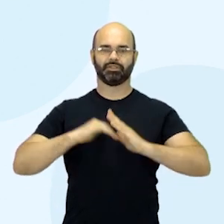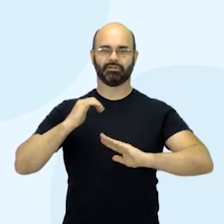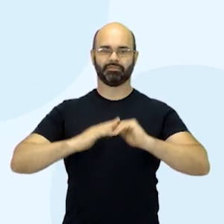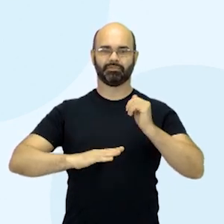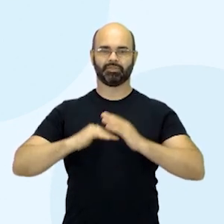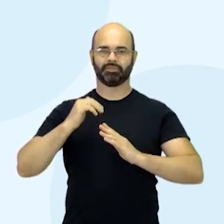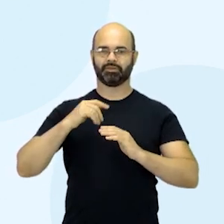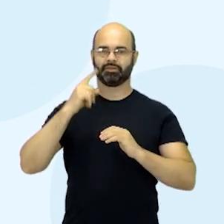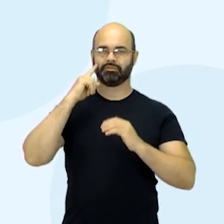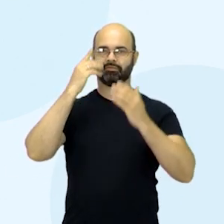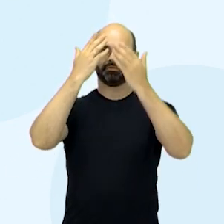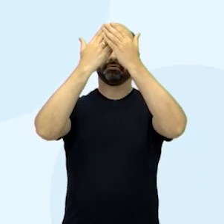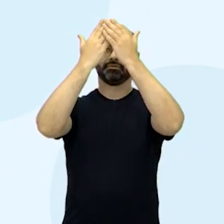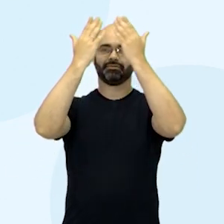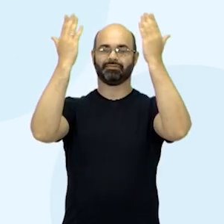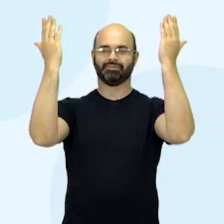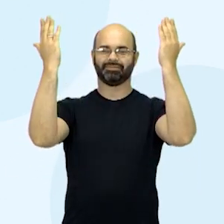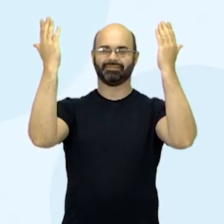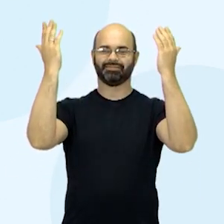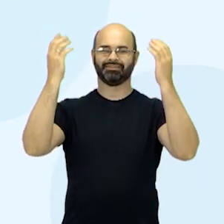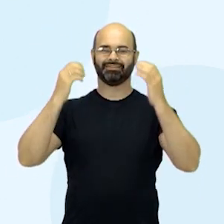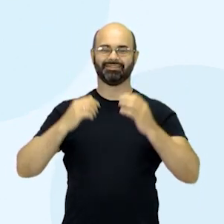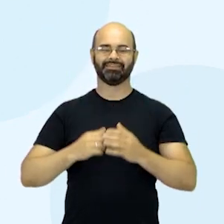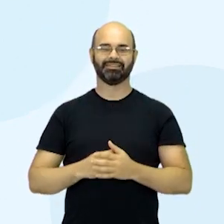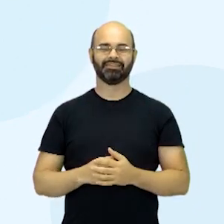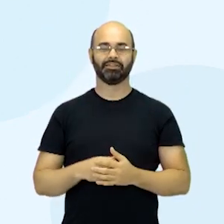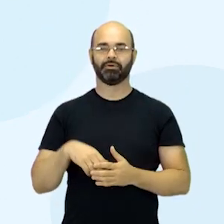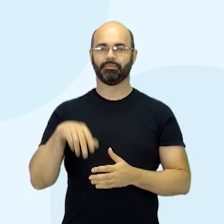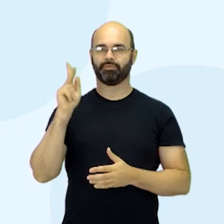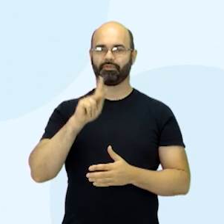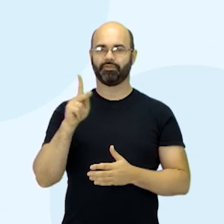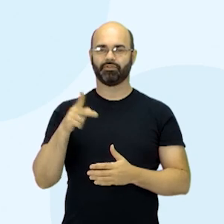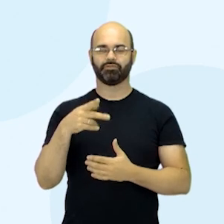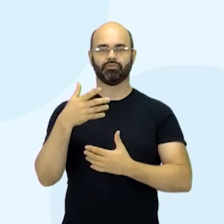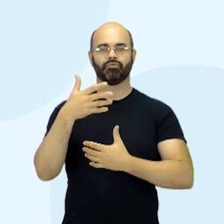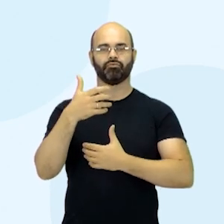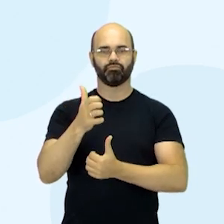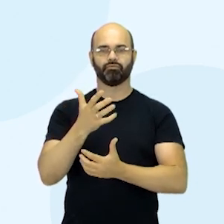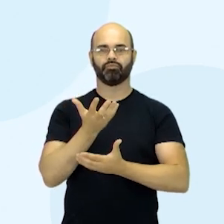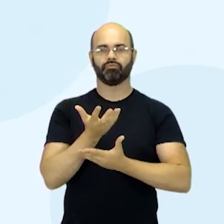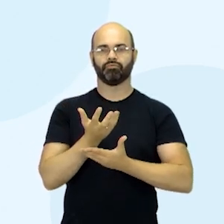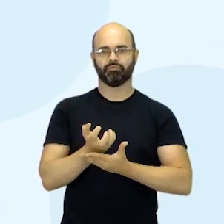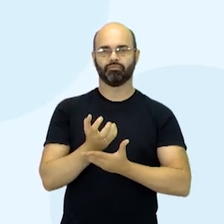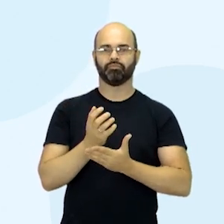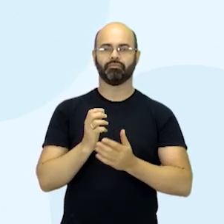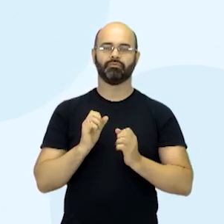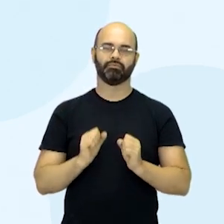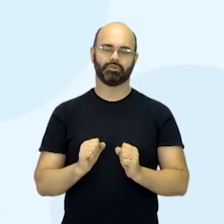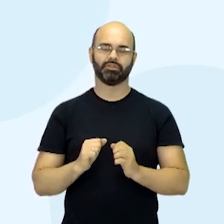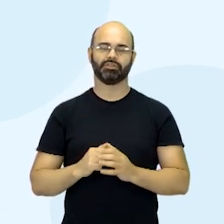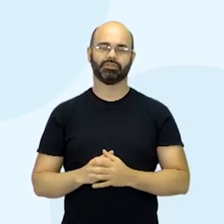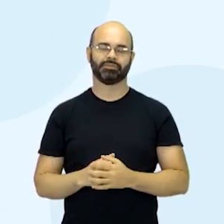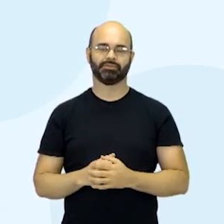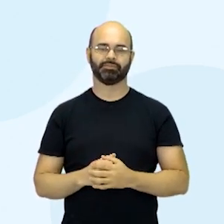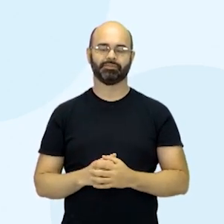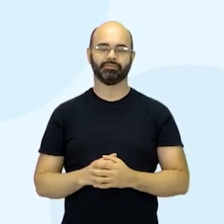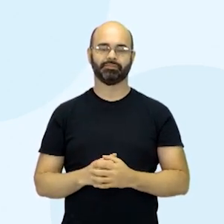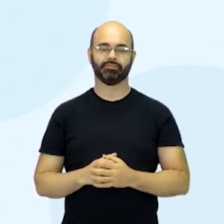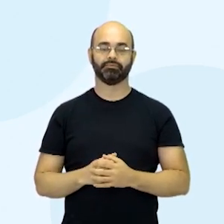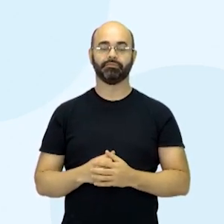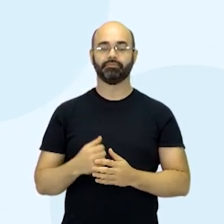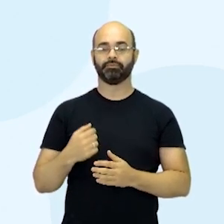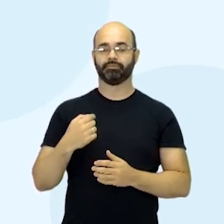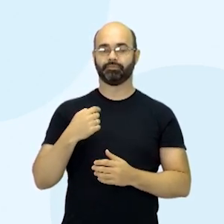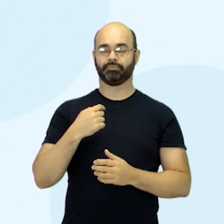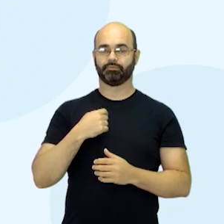vocês estão vendo aí, os professores podem printar. No final do slide, gente, eu deixei separado tudo, no caso, as